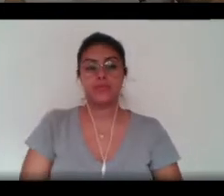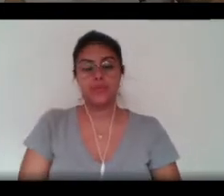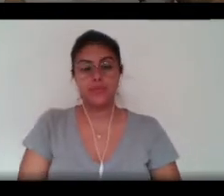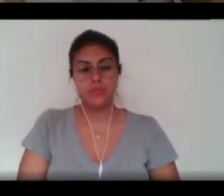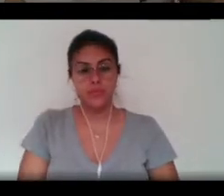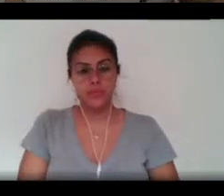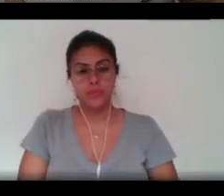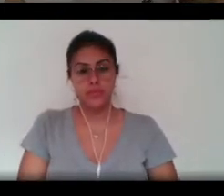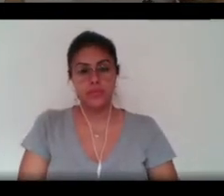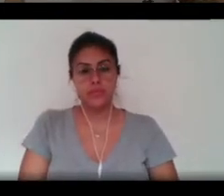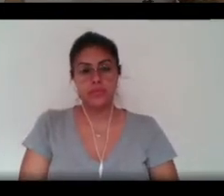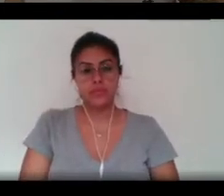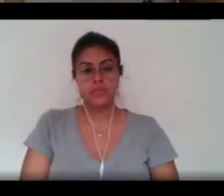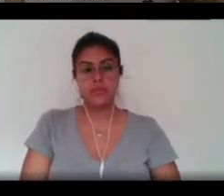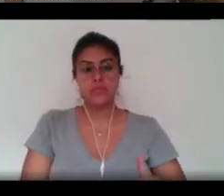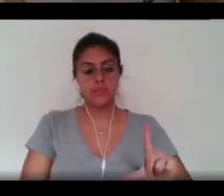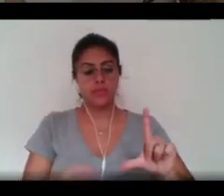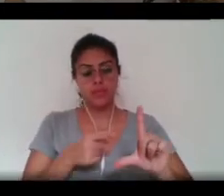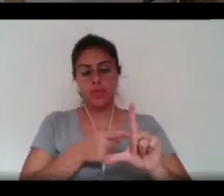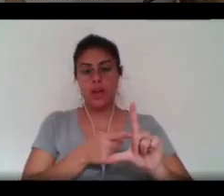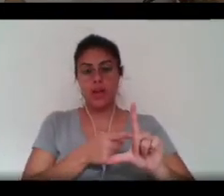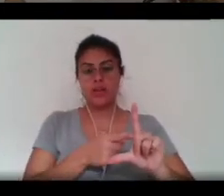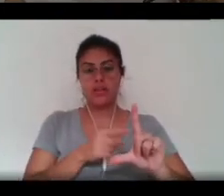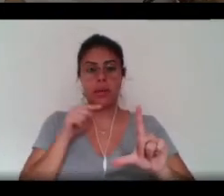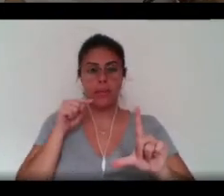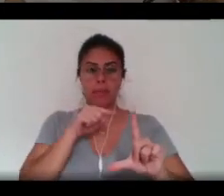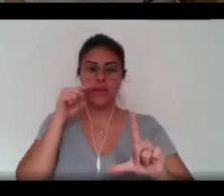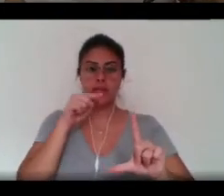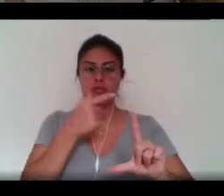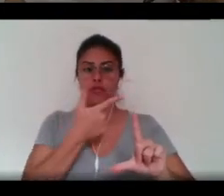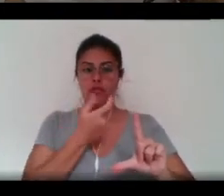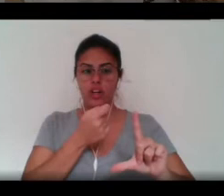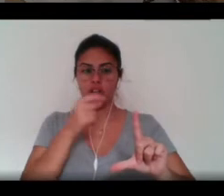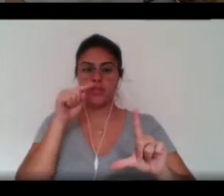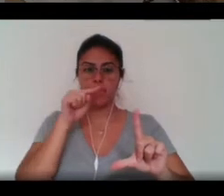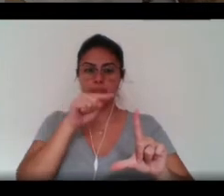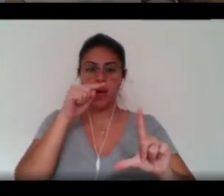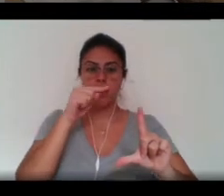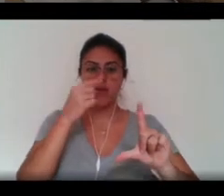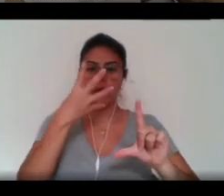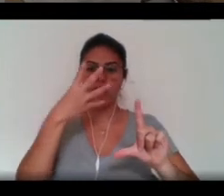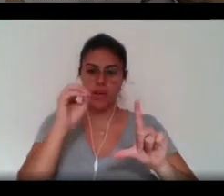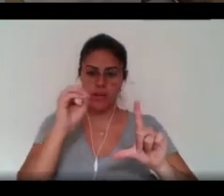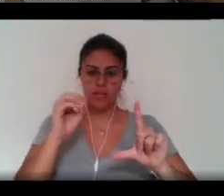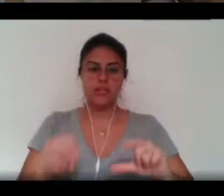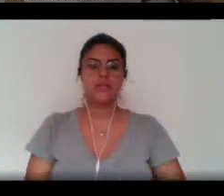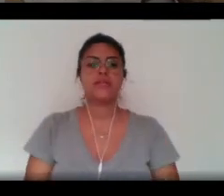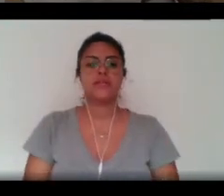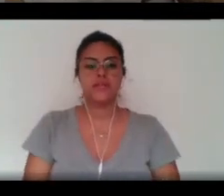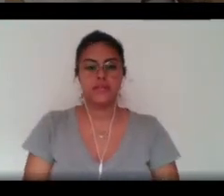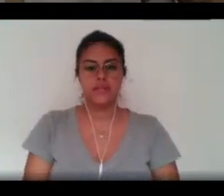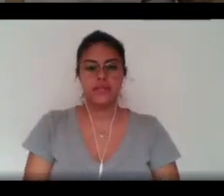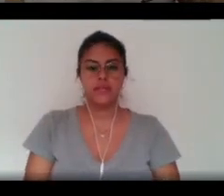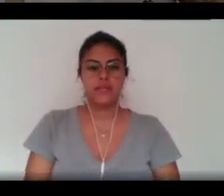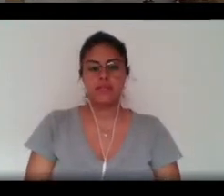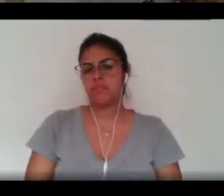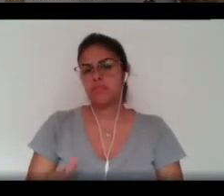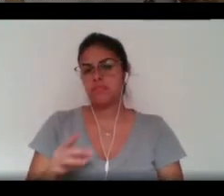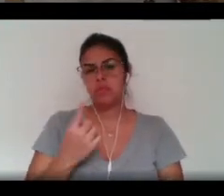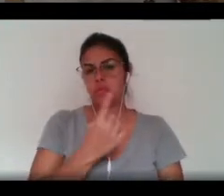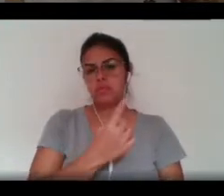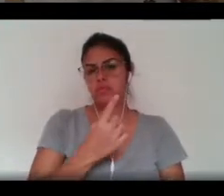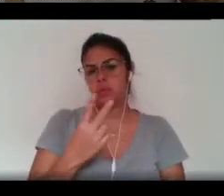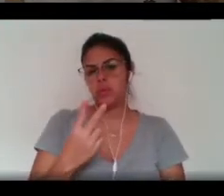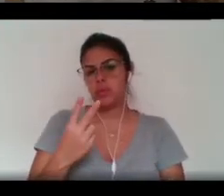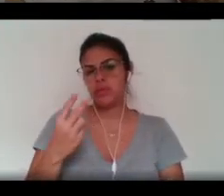estar em metros, né? Isso aqui é 20 metros, isso aqui é 40 metros.